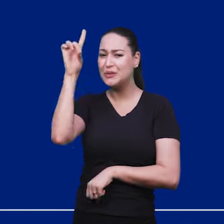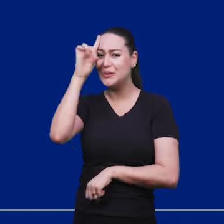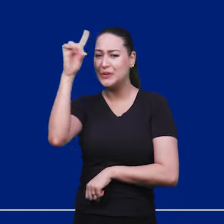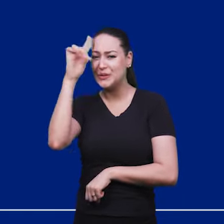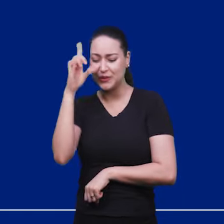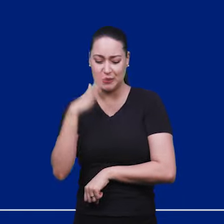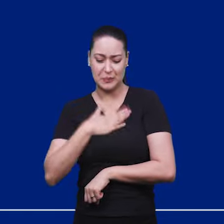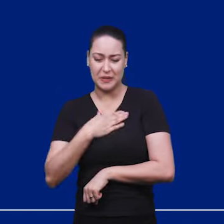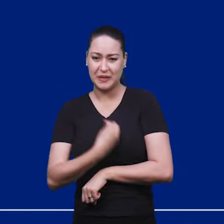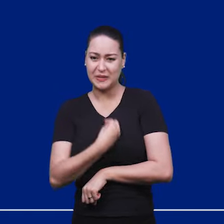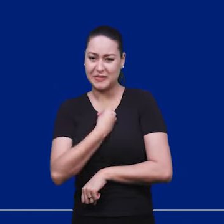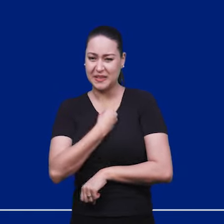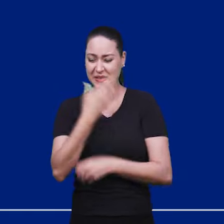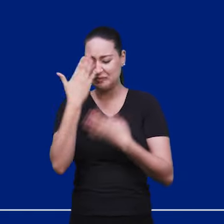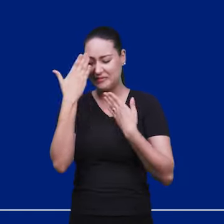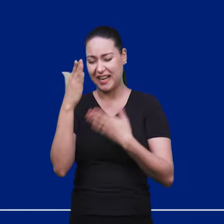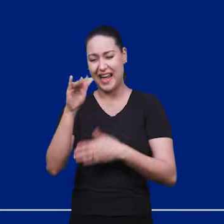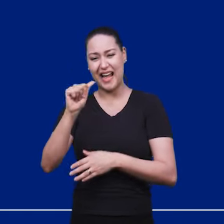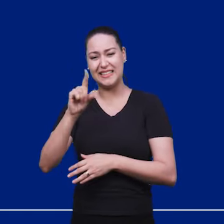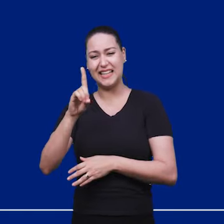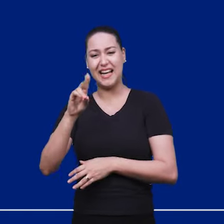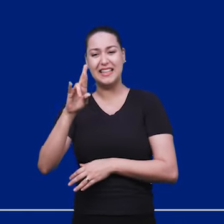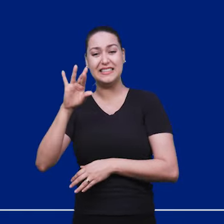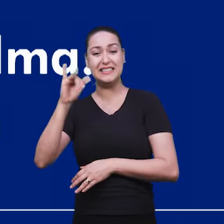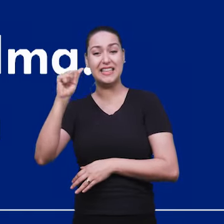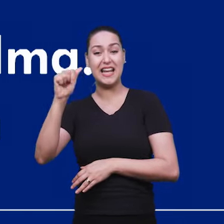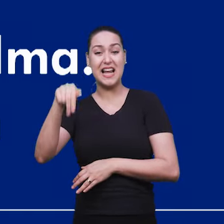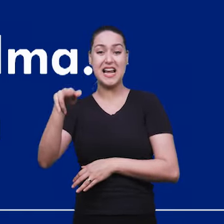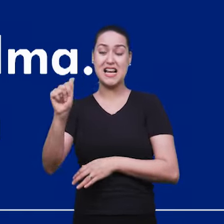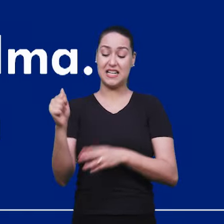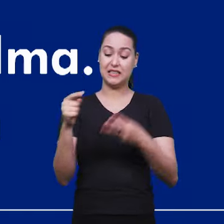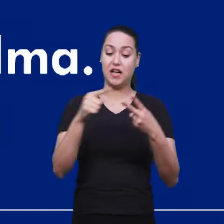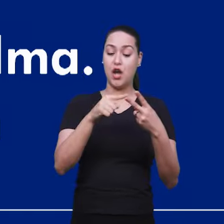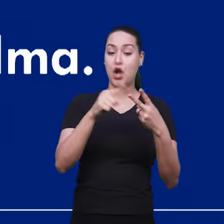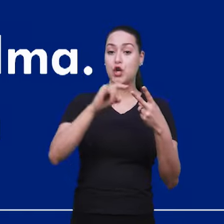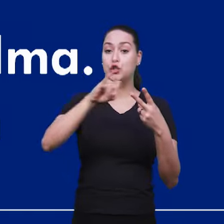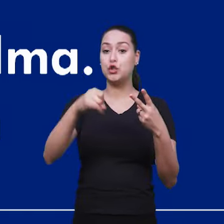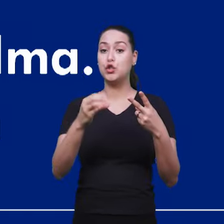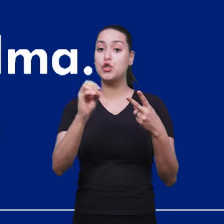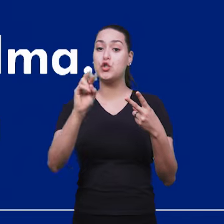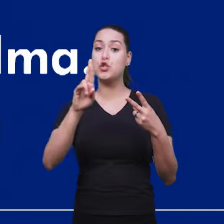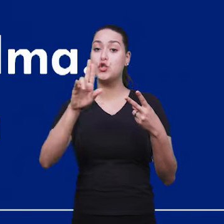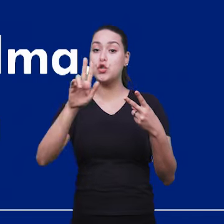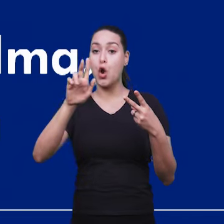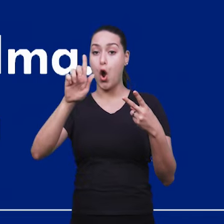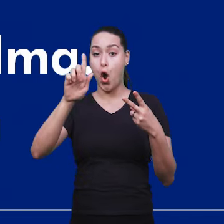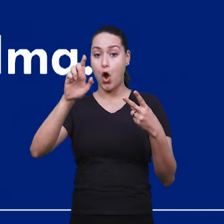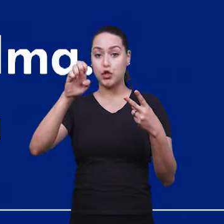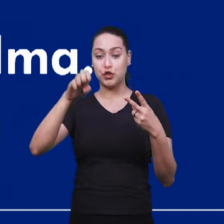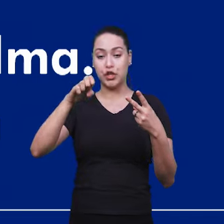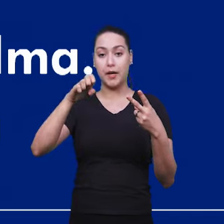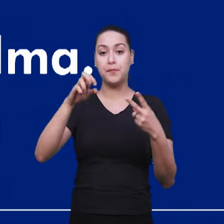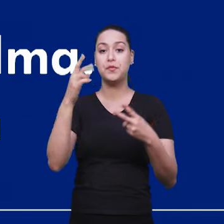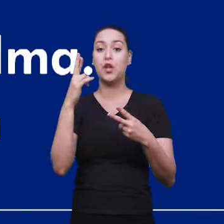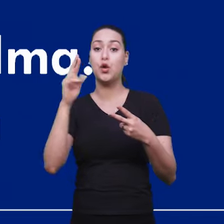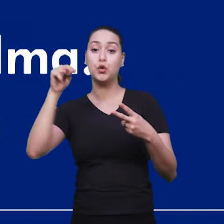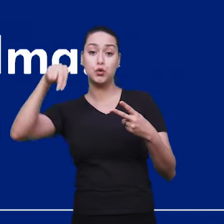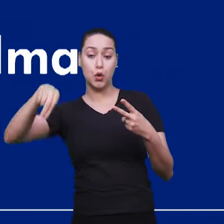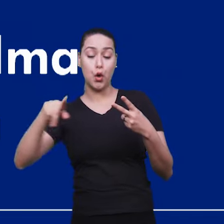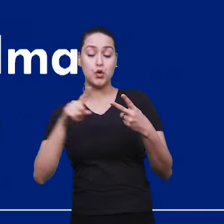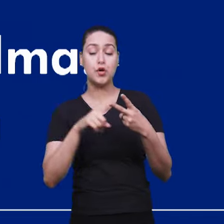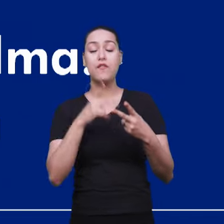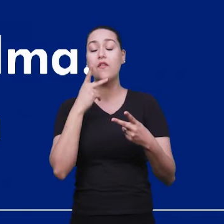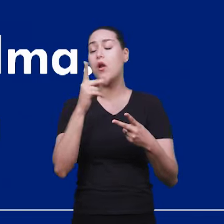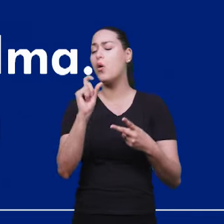dia na minha vida. Obrigado, Adriana. Jorge Alaor Mascarenhas, de Natal, no Rio Grande do Norte, também nos mandou uma mensagem e ele diz o